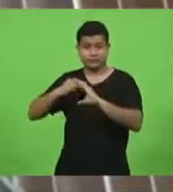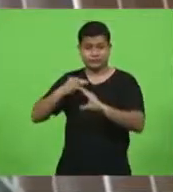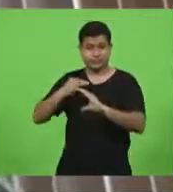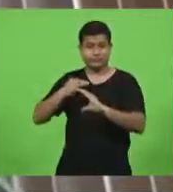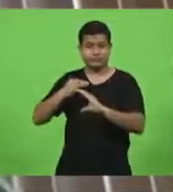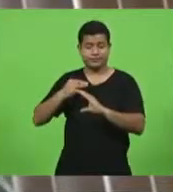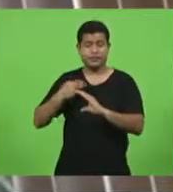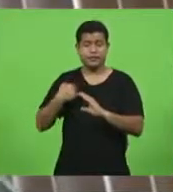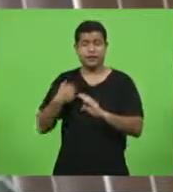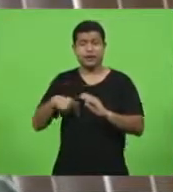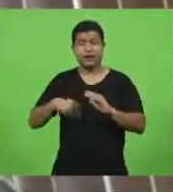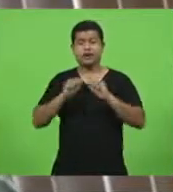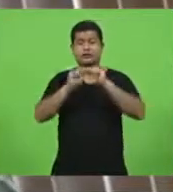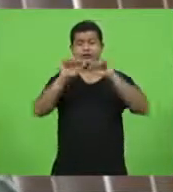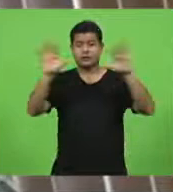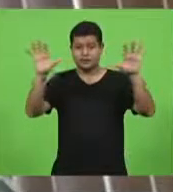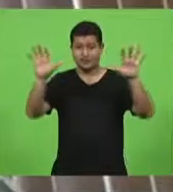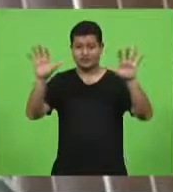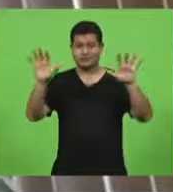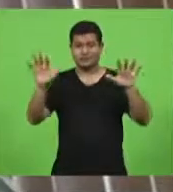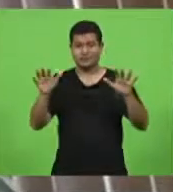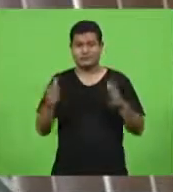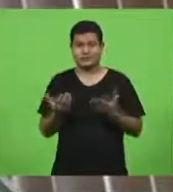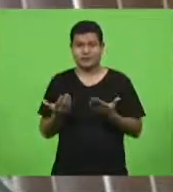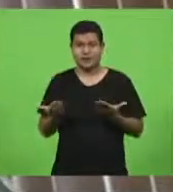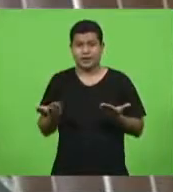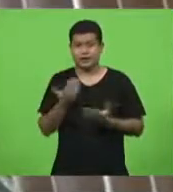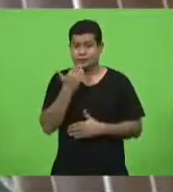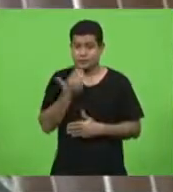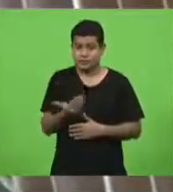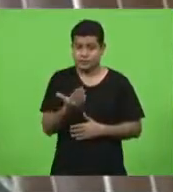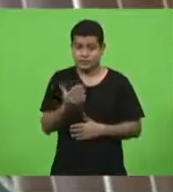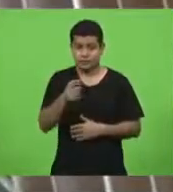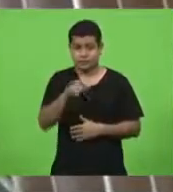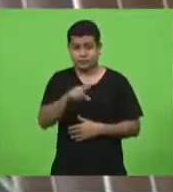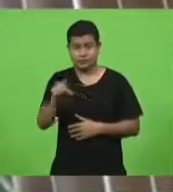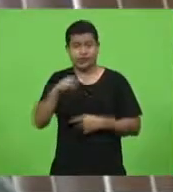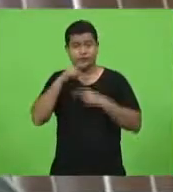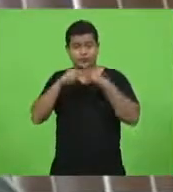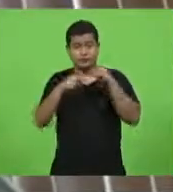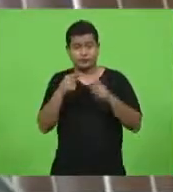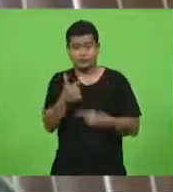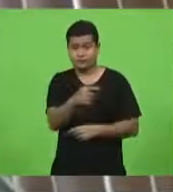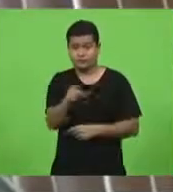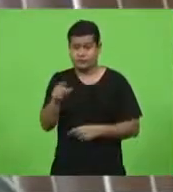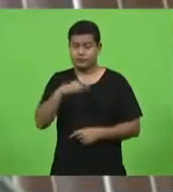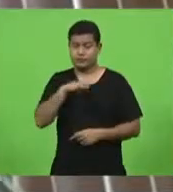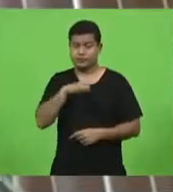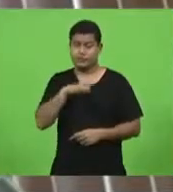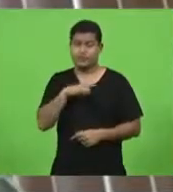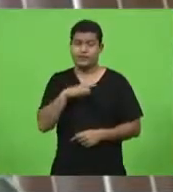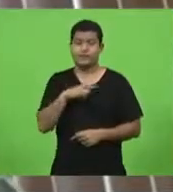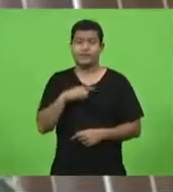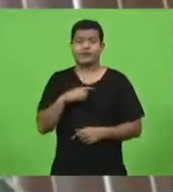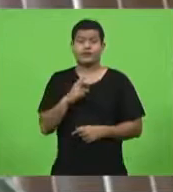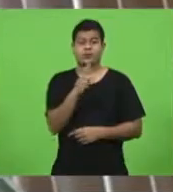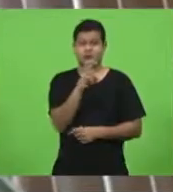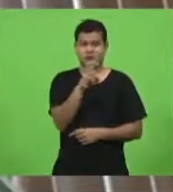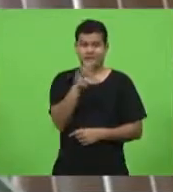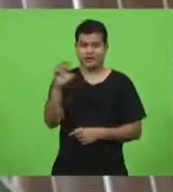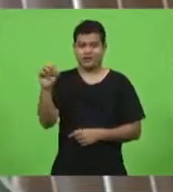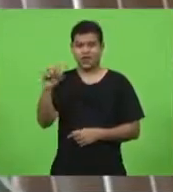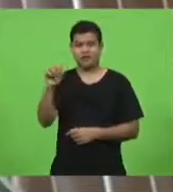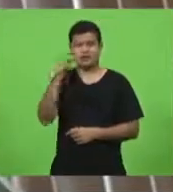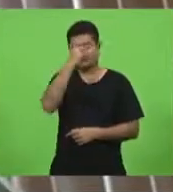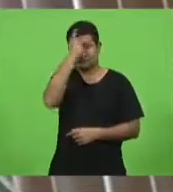que esclarece esse pedido dos senhores com relação à distribuição dos 500 soldados que se formaram na